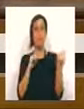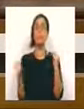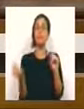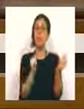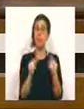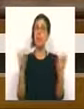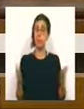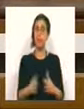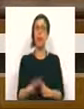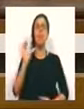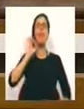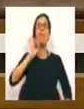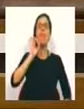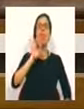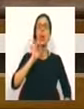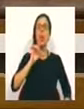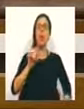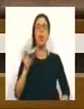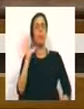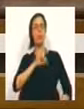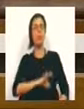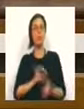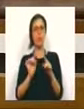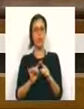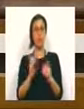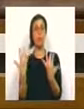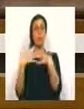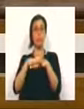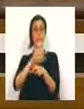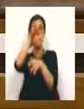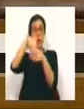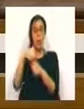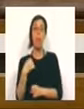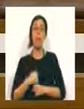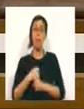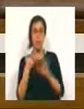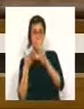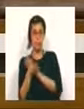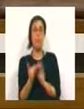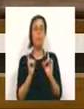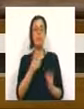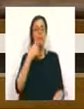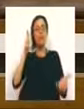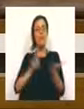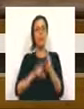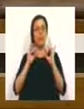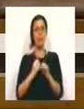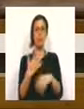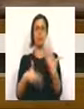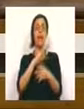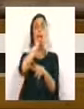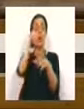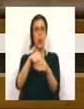debate. A valorização profissional e a inserção do mercado de trabalho como um verdadeiro motor de